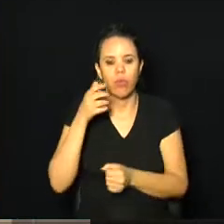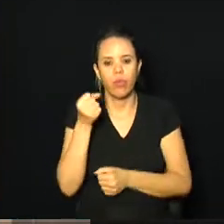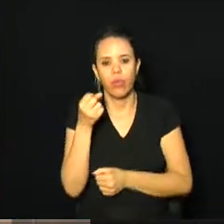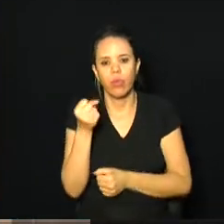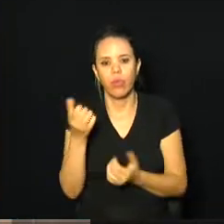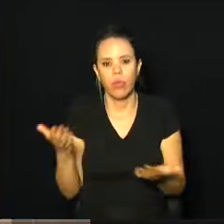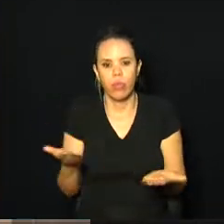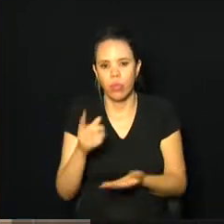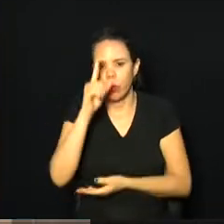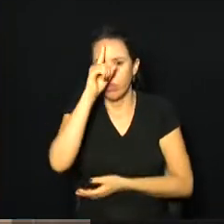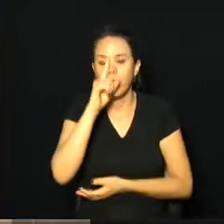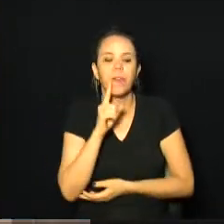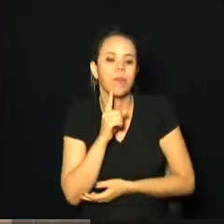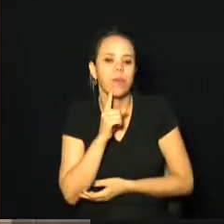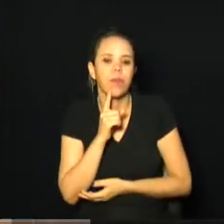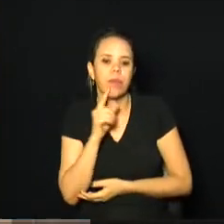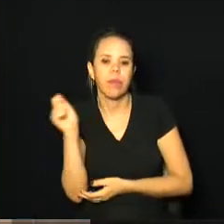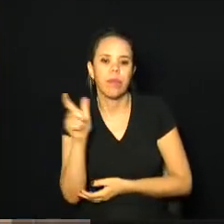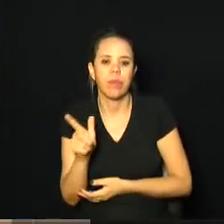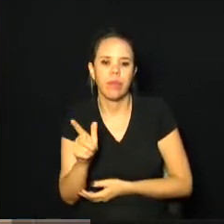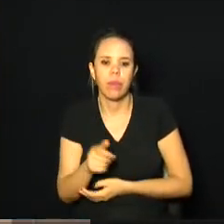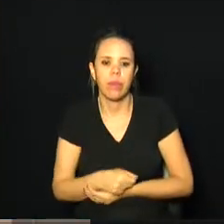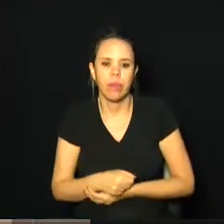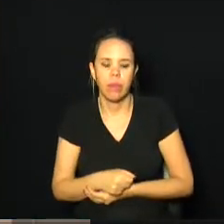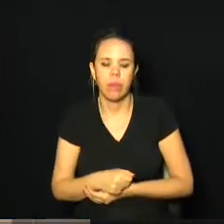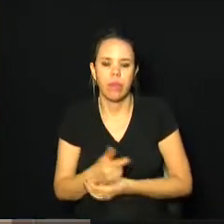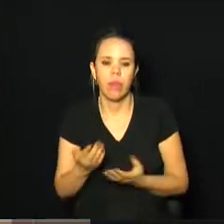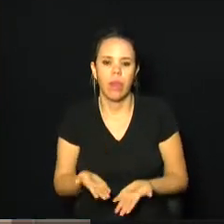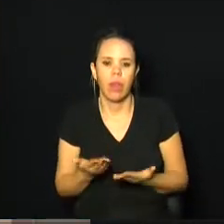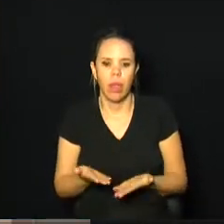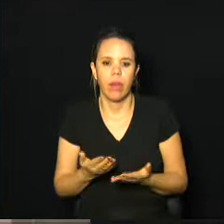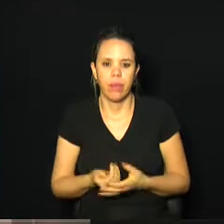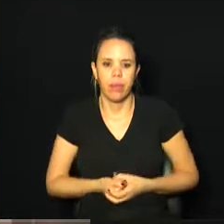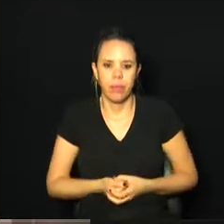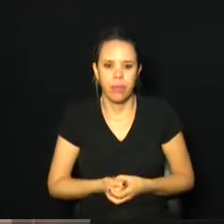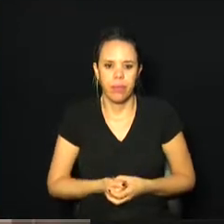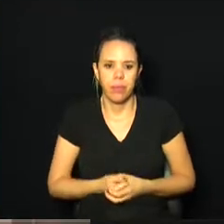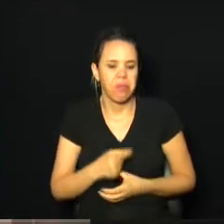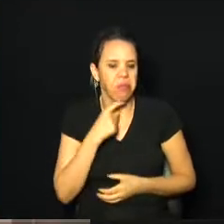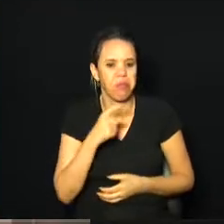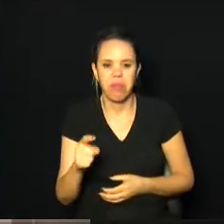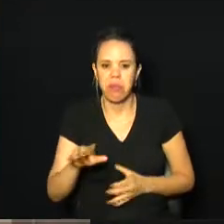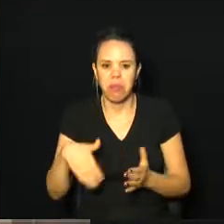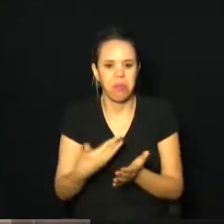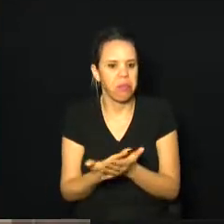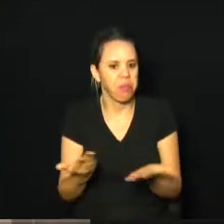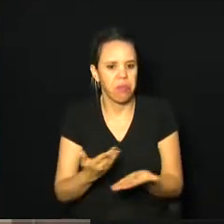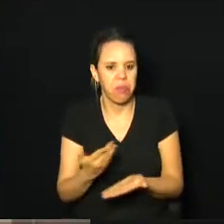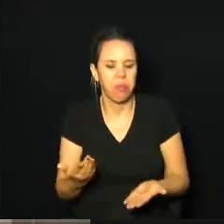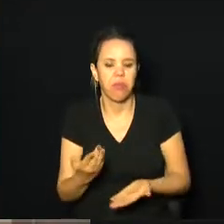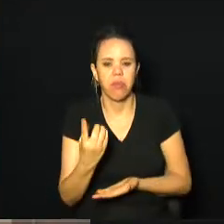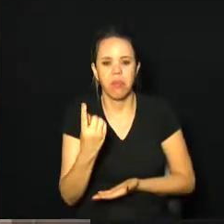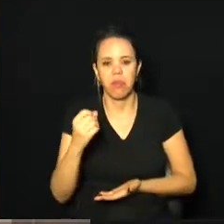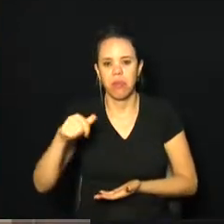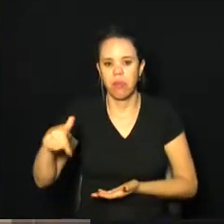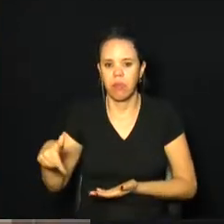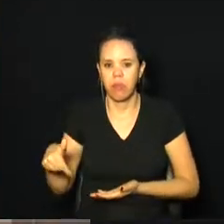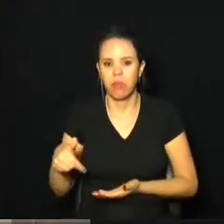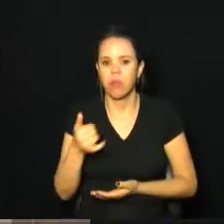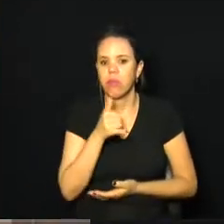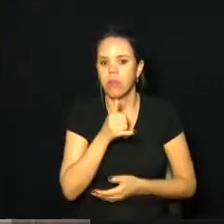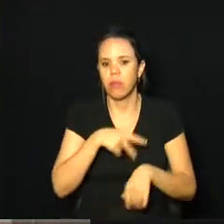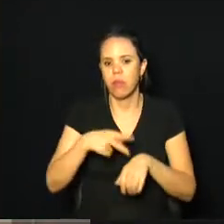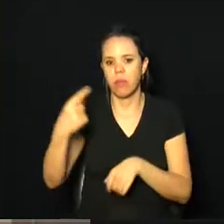é amarelo e azul, que é mais leve, mas ninguém bateu até hoje, 197. Inclusive, eu estava na Itália